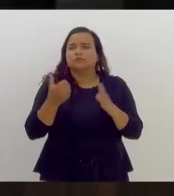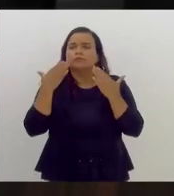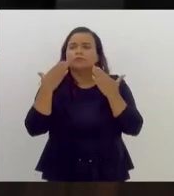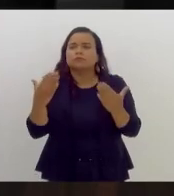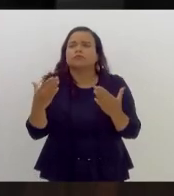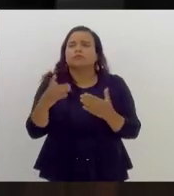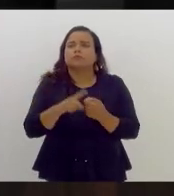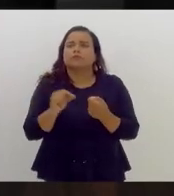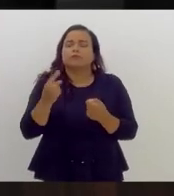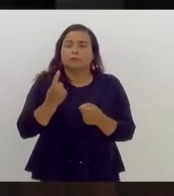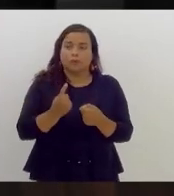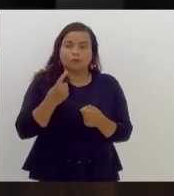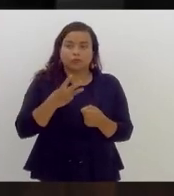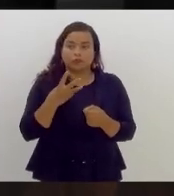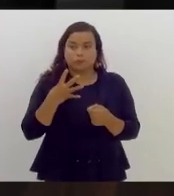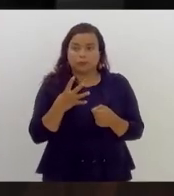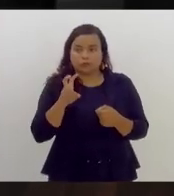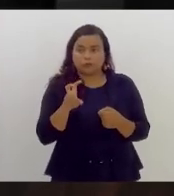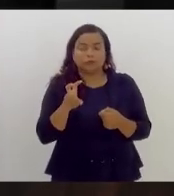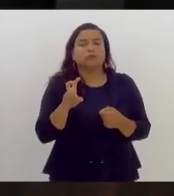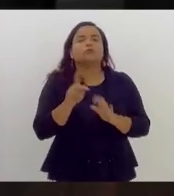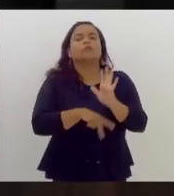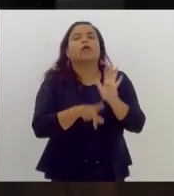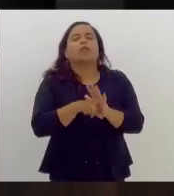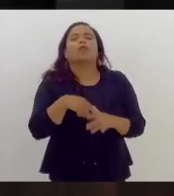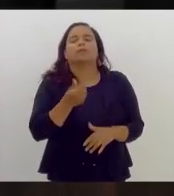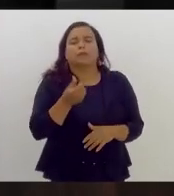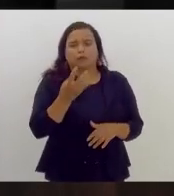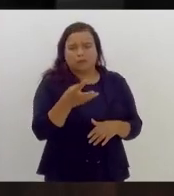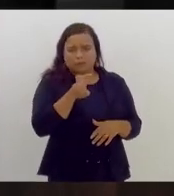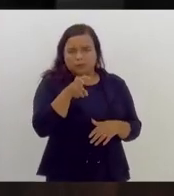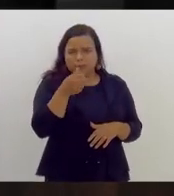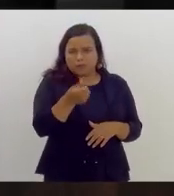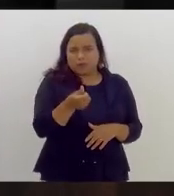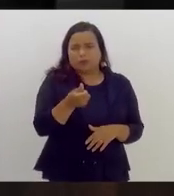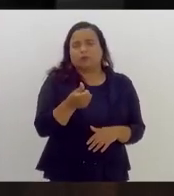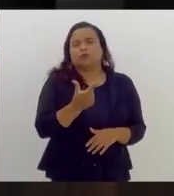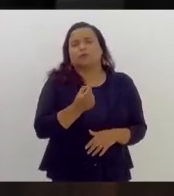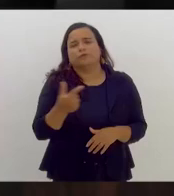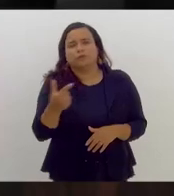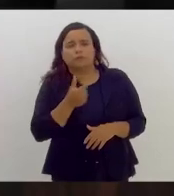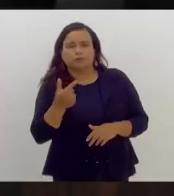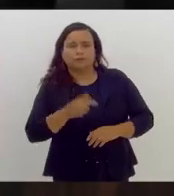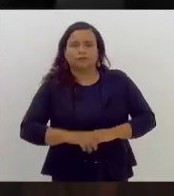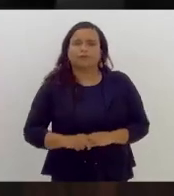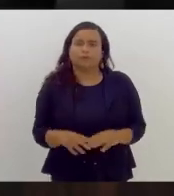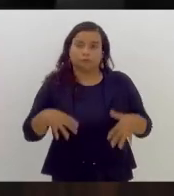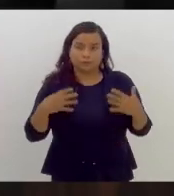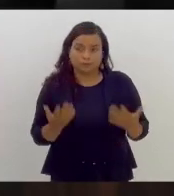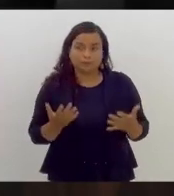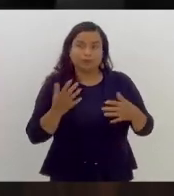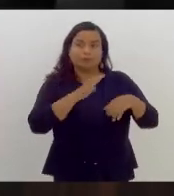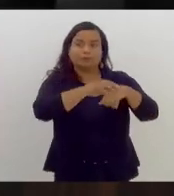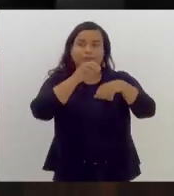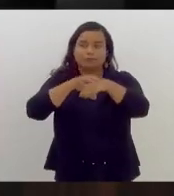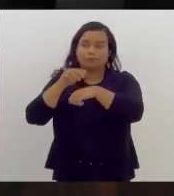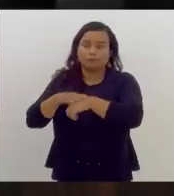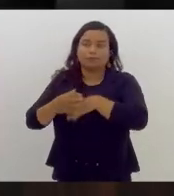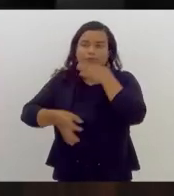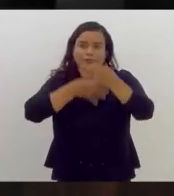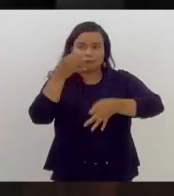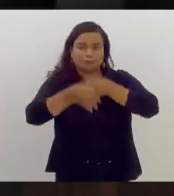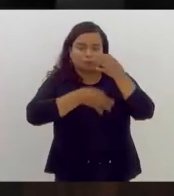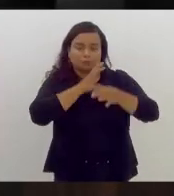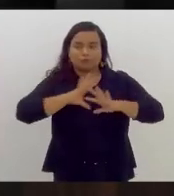aposto ao artigo 1, 3, 4 e 5 do projeto de lei 6456 de 22. Então, chamo agora para emitir